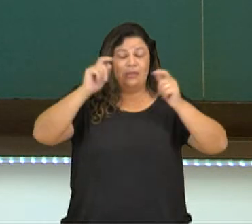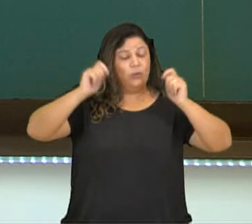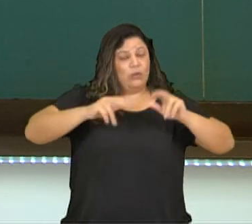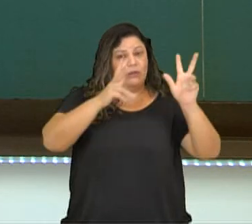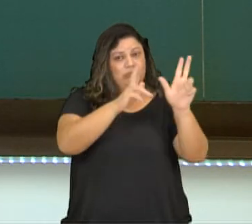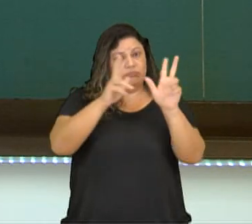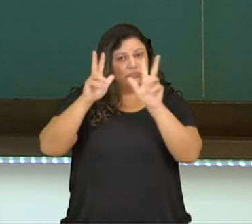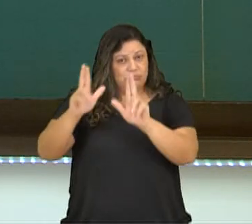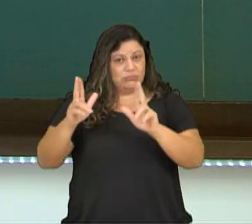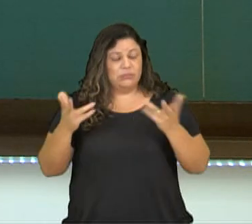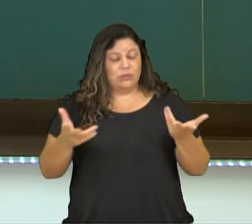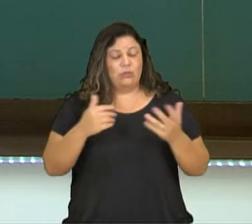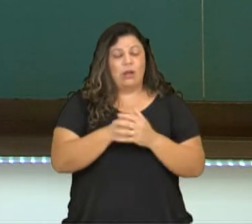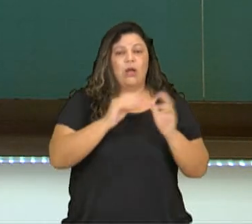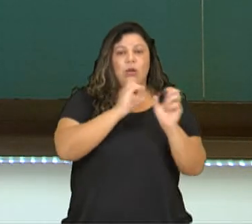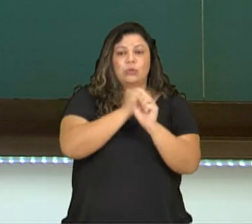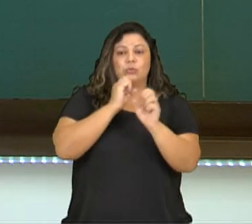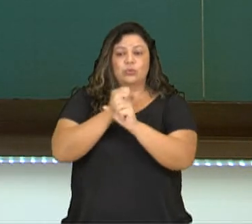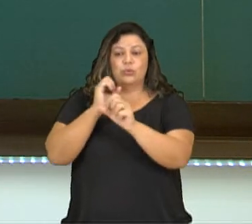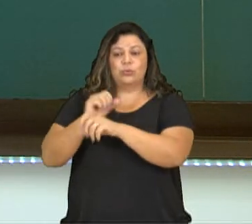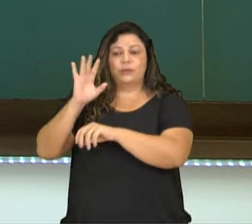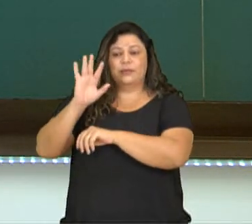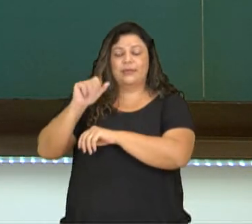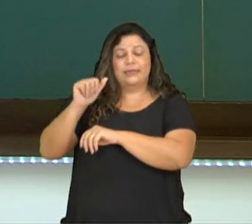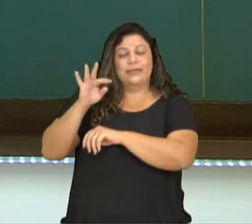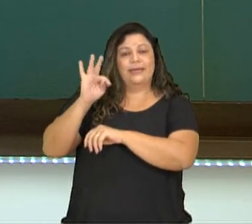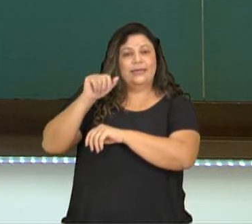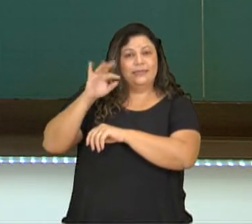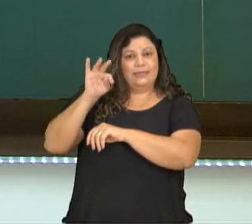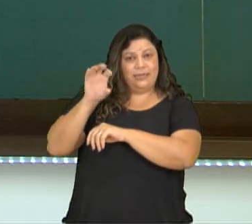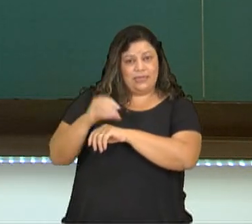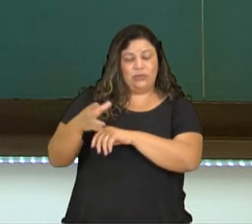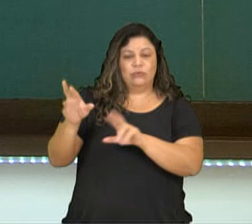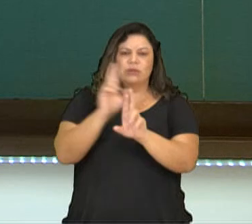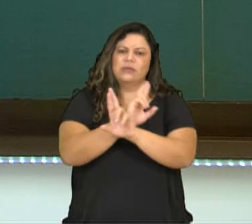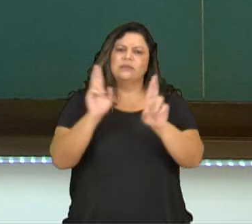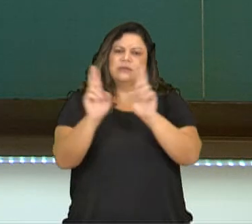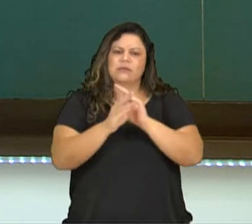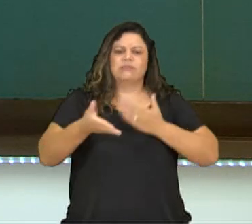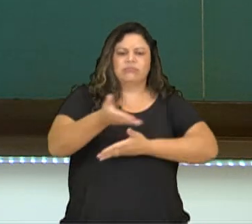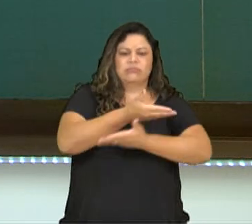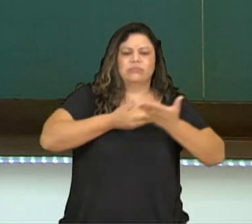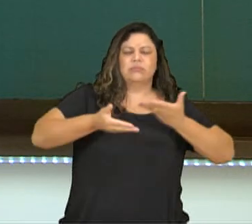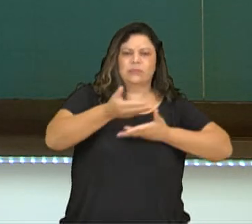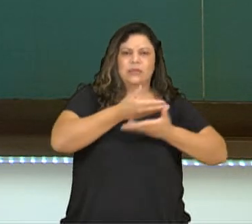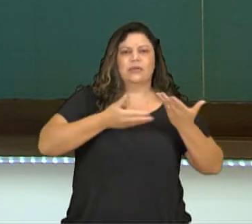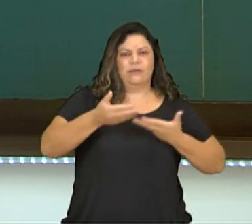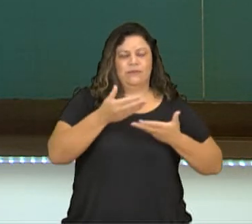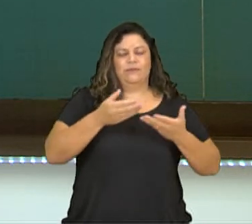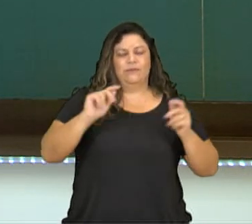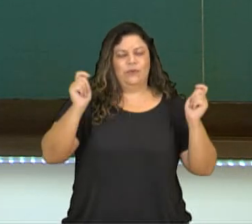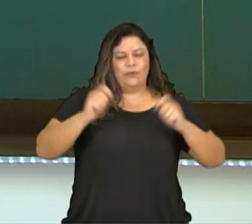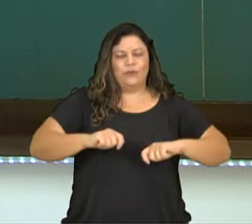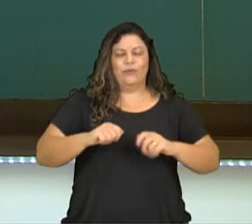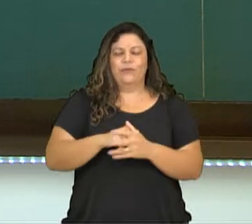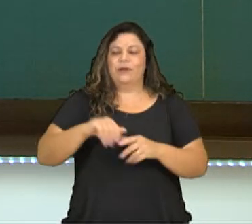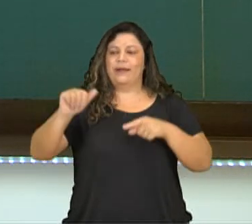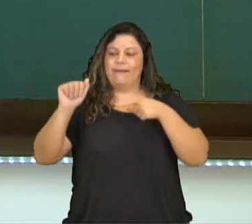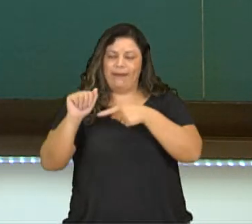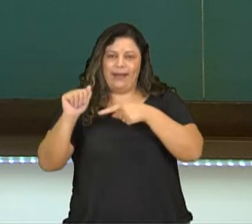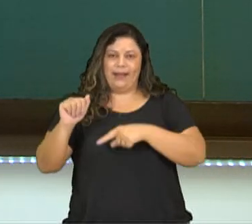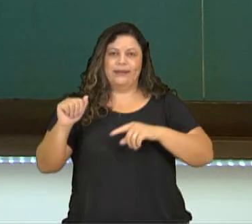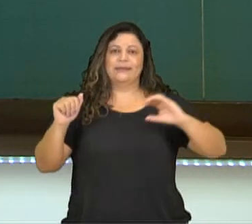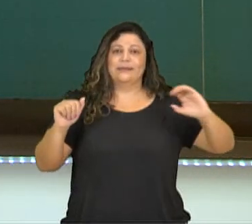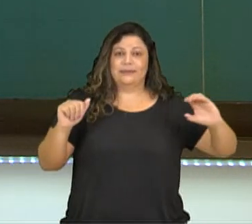dos quadrados dos catetos. Então, essa relação vai envolver hipotenusa e catetos. Temos